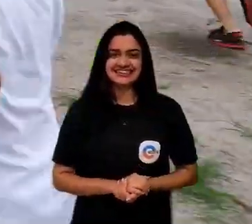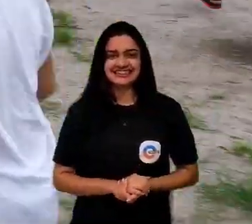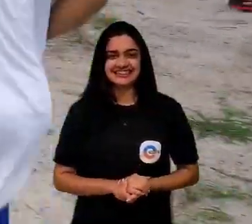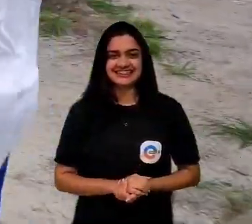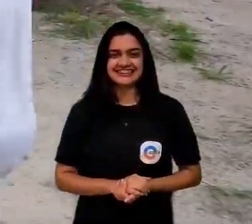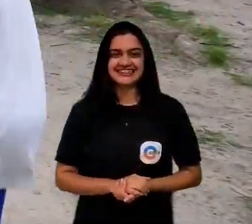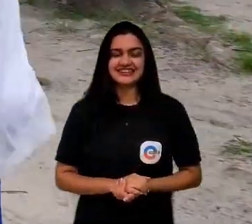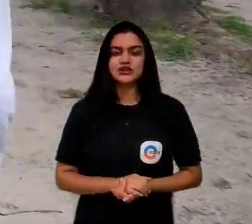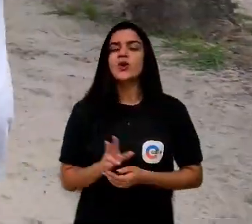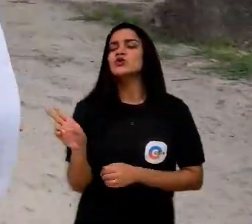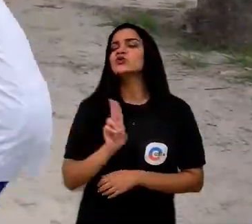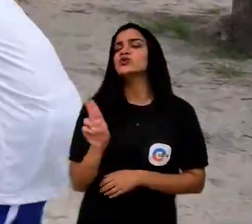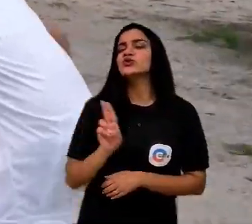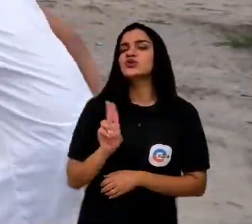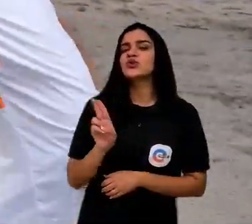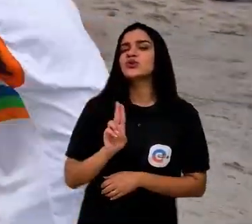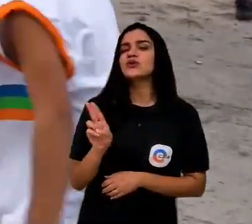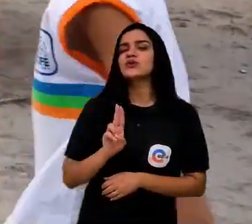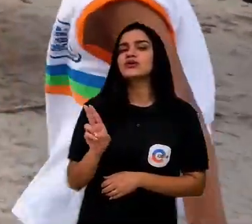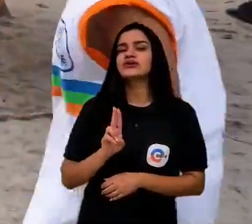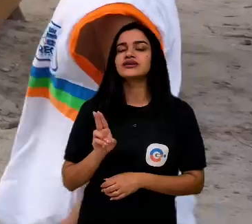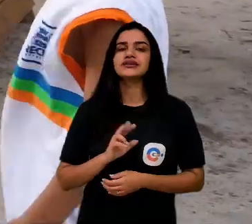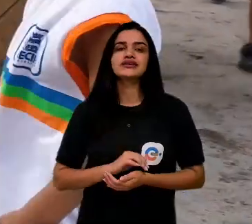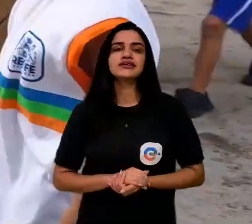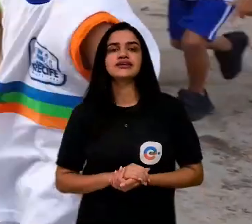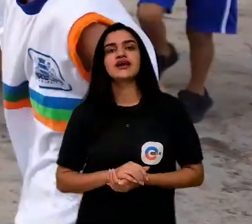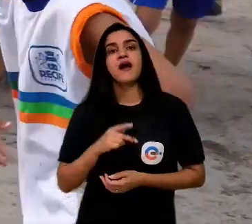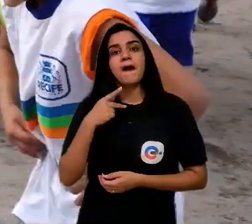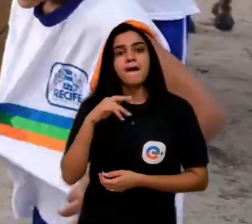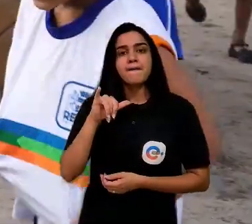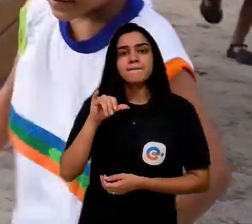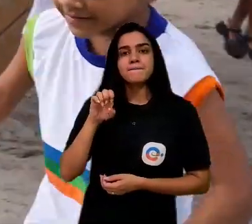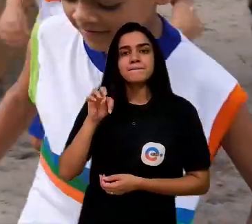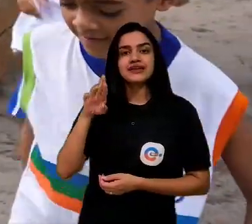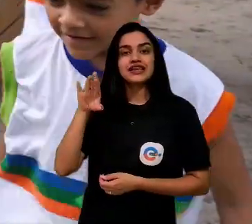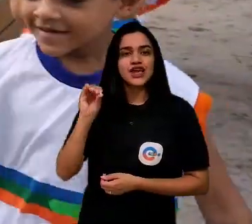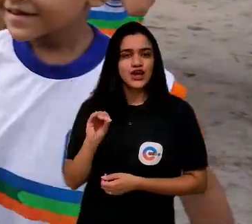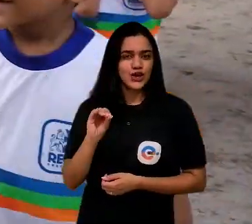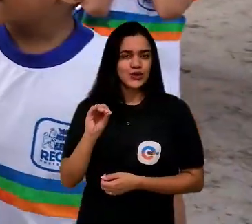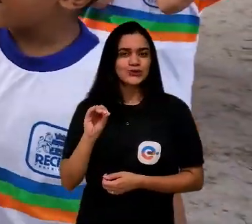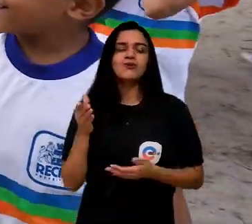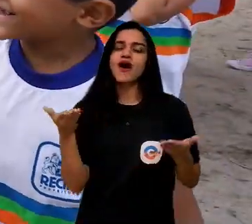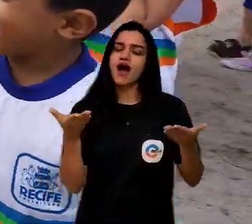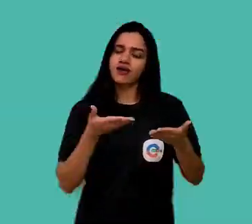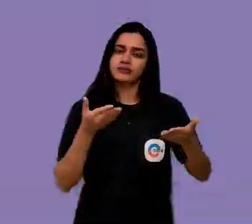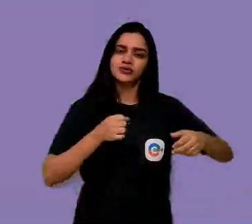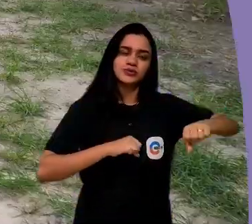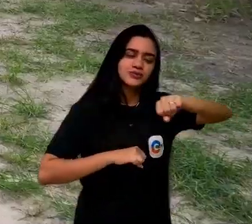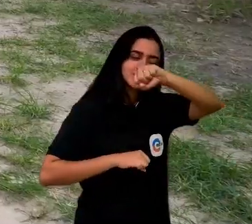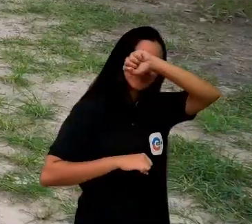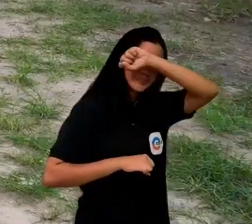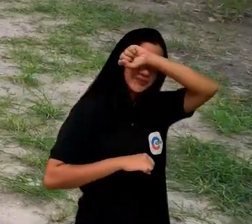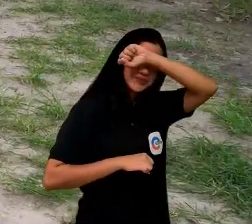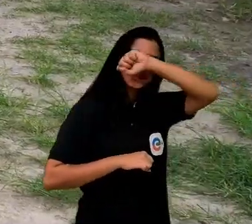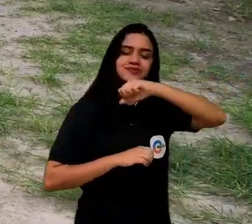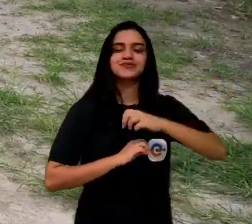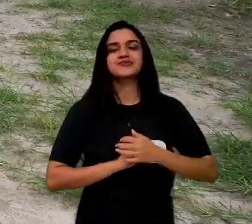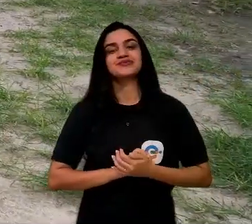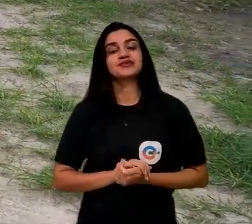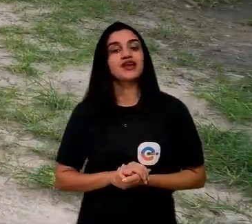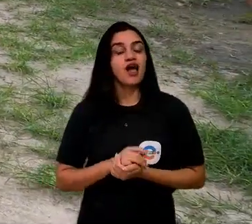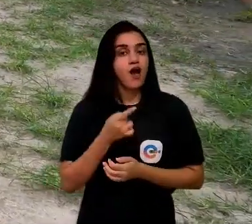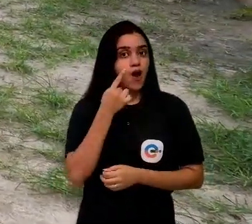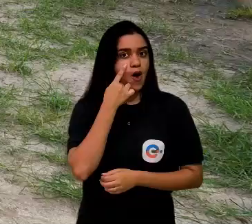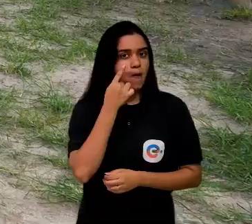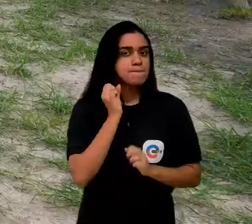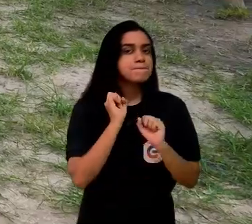Como é teu nome? Pietro. Pietro, Pietro vai ser o conta da gente. Olha, a gente pode